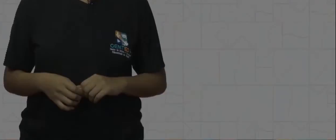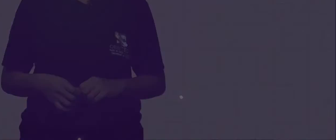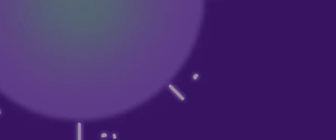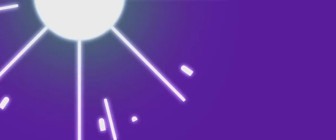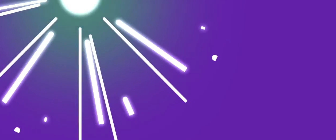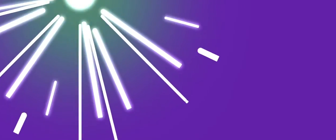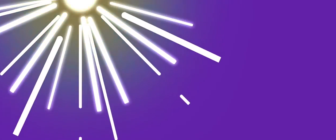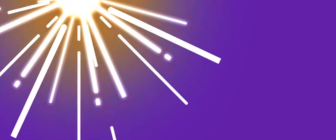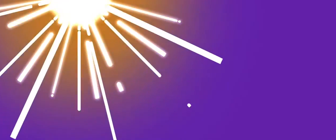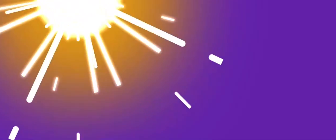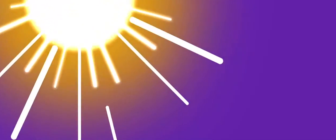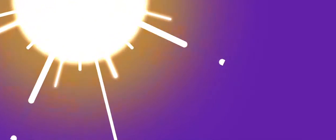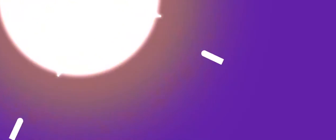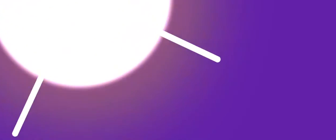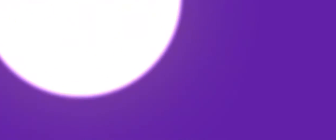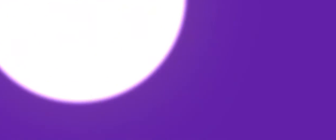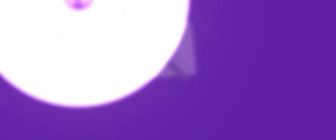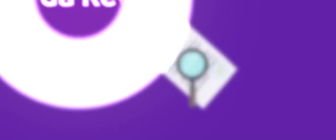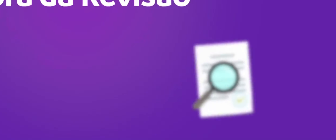revisão.